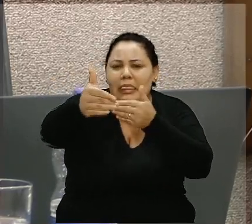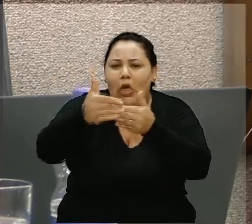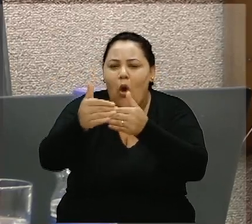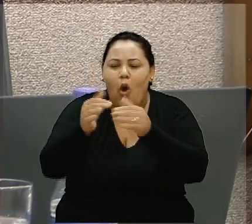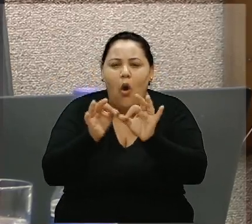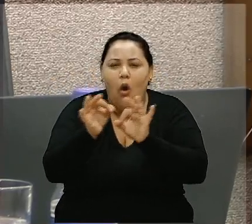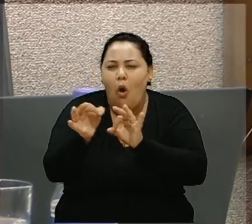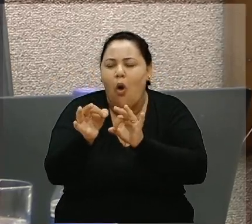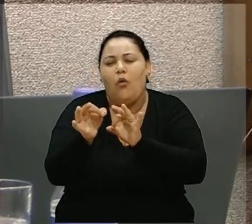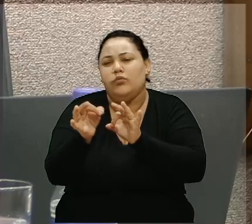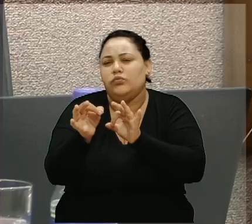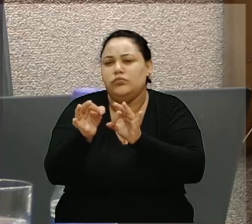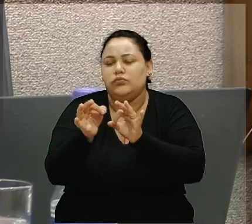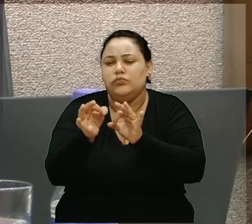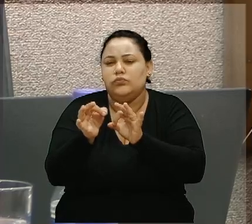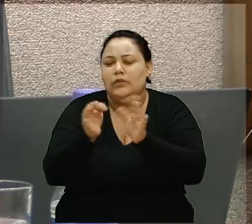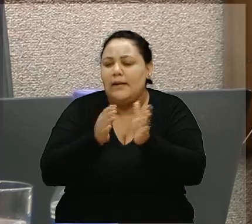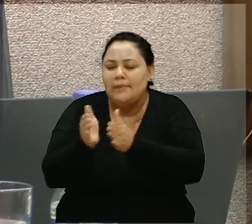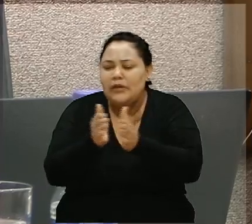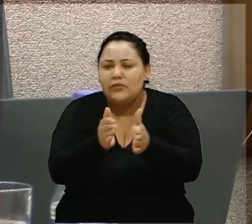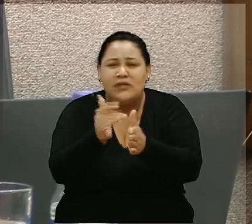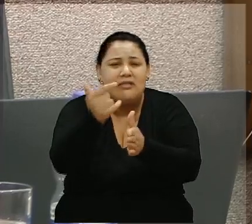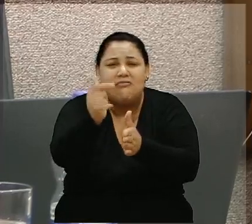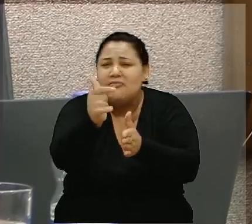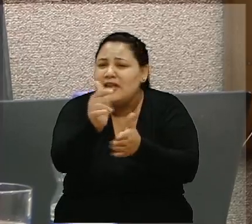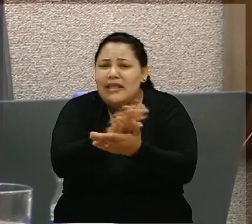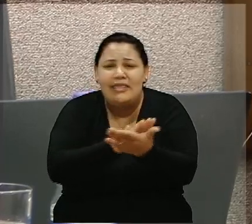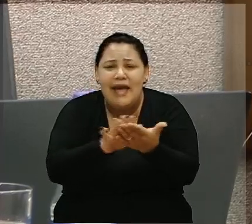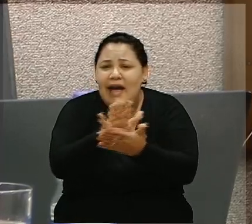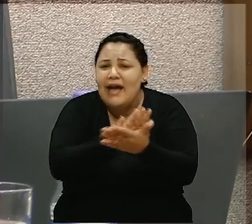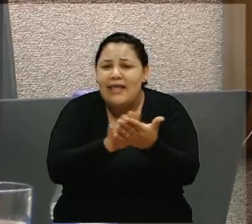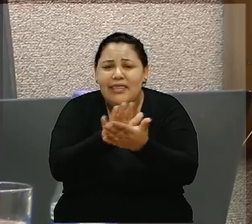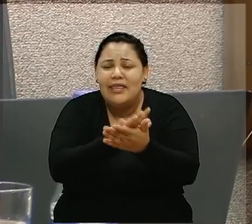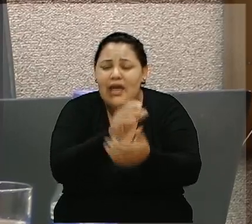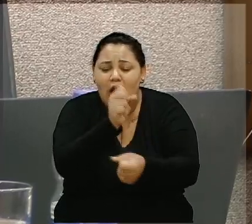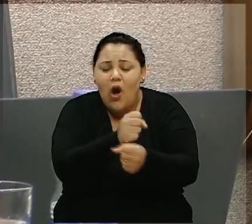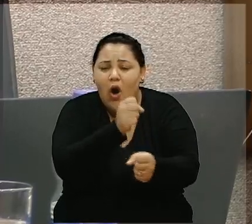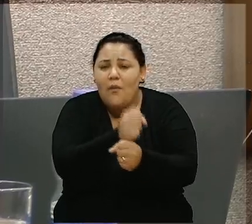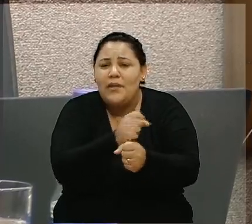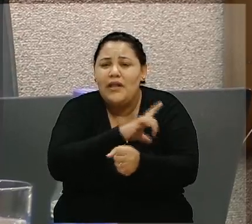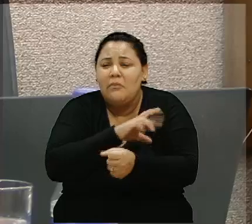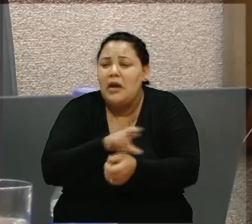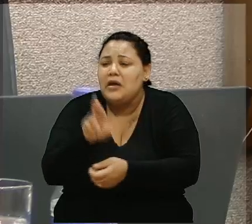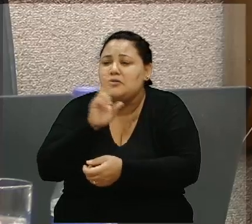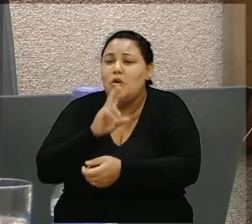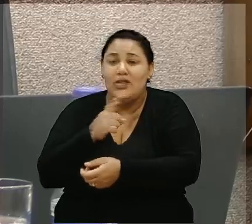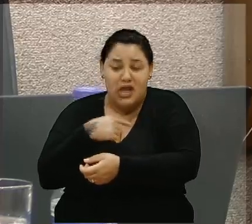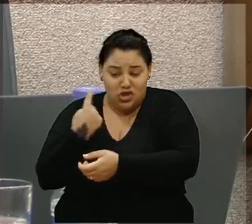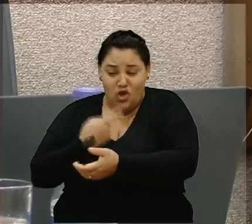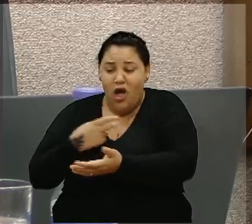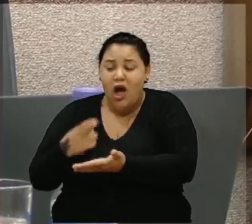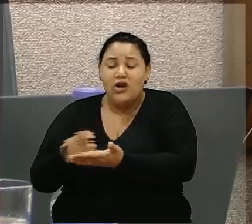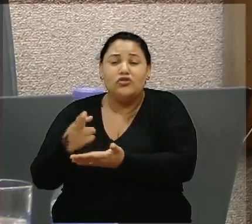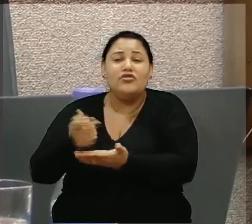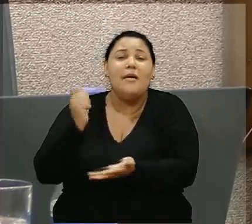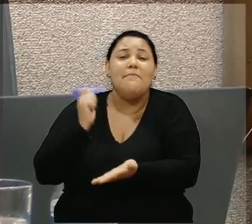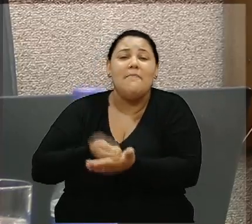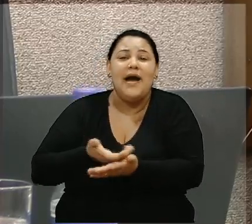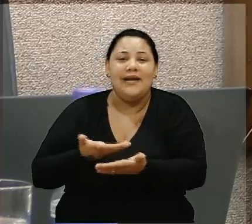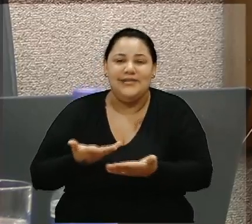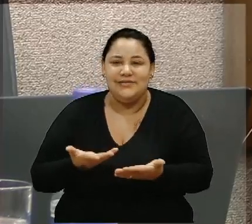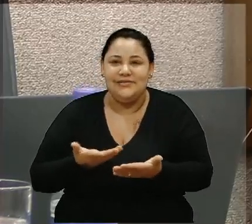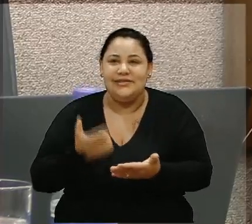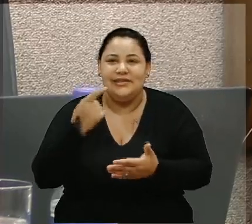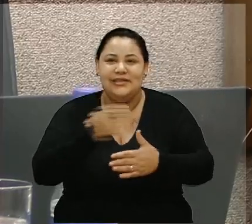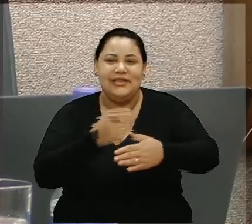obras que deem retorno ao que a gente está pagando, né? E essa questão do free flow,